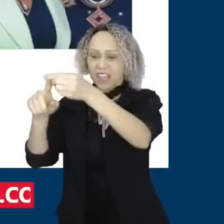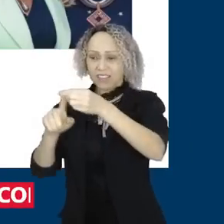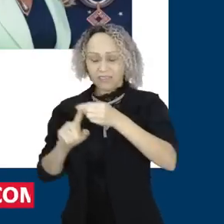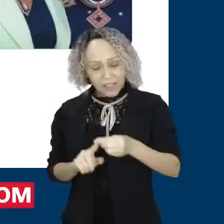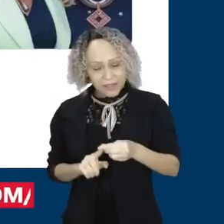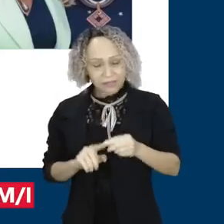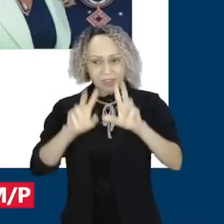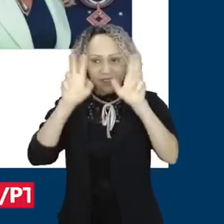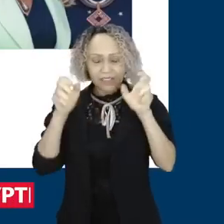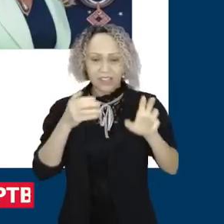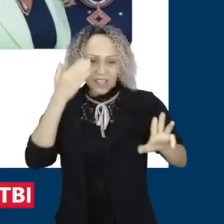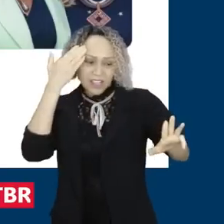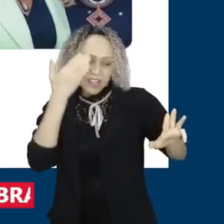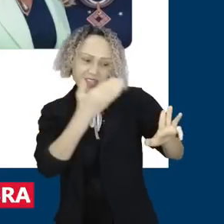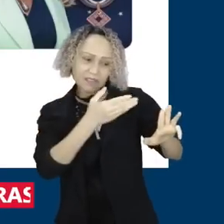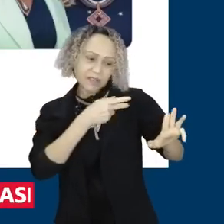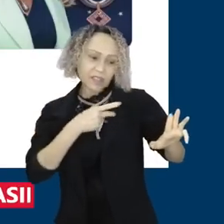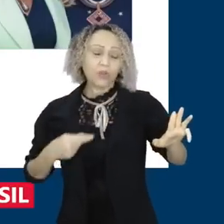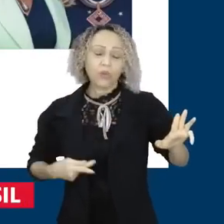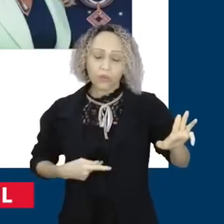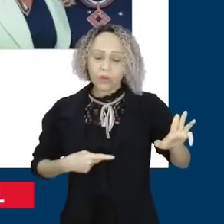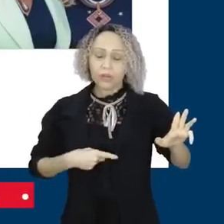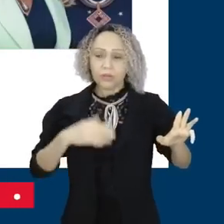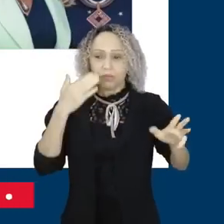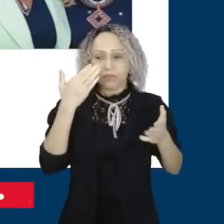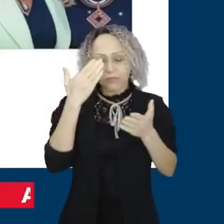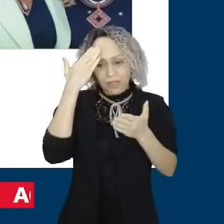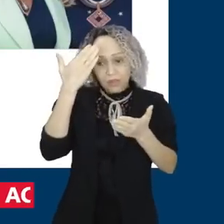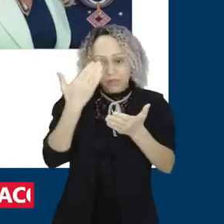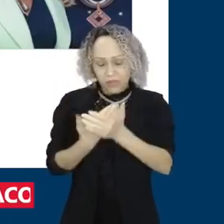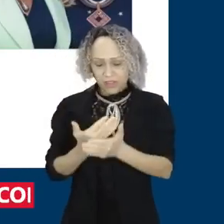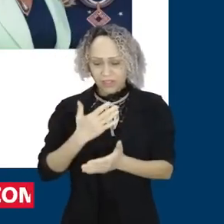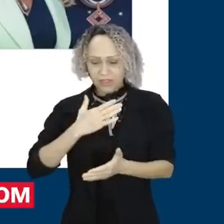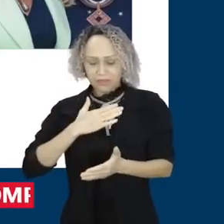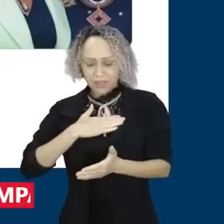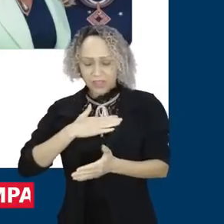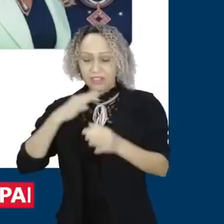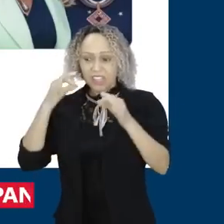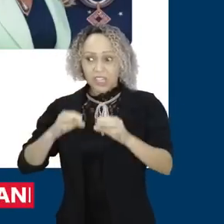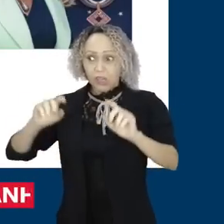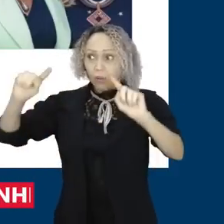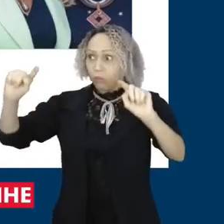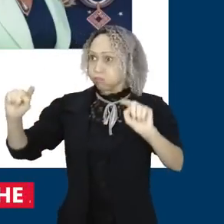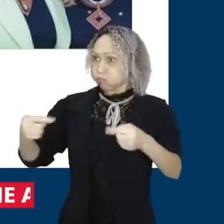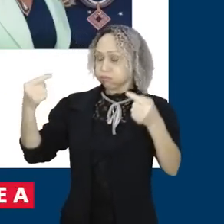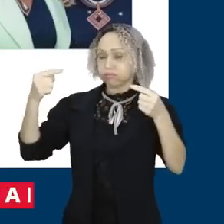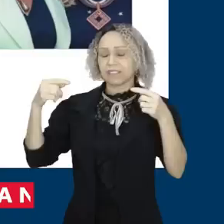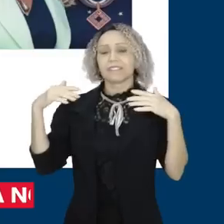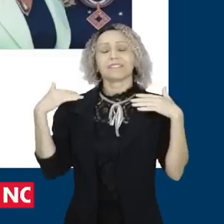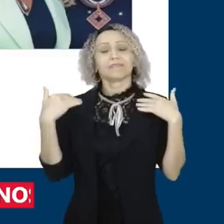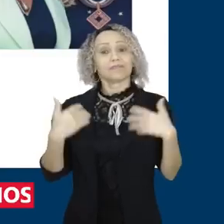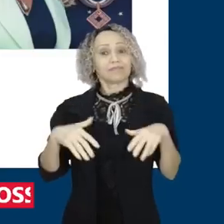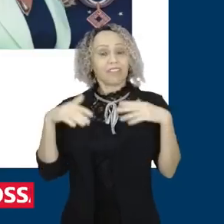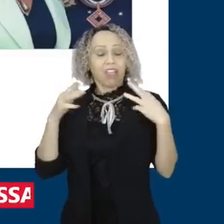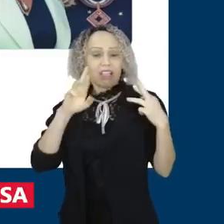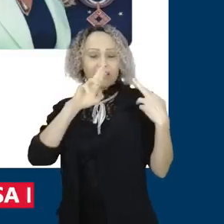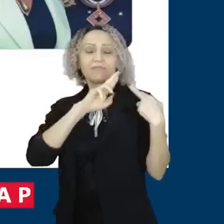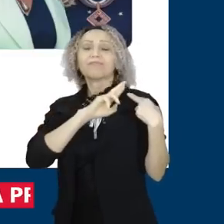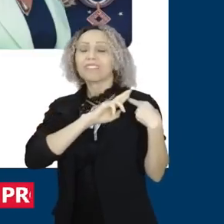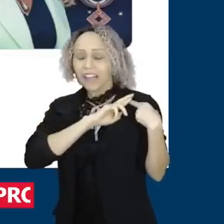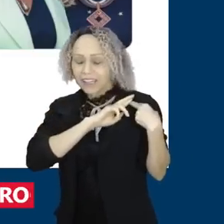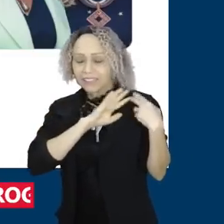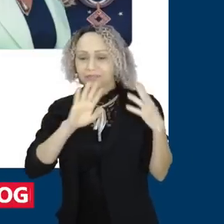ao presidente Lula pela confiança, tenho a certeza de que será um grande desafio e uma enorme responsabilidade.